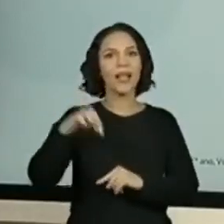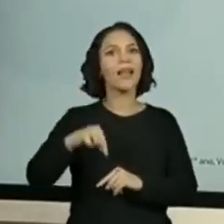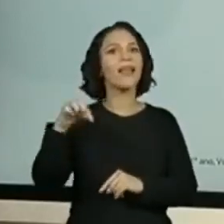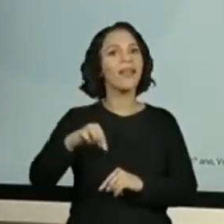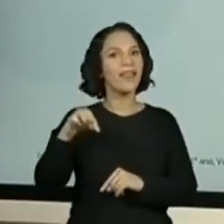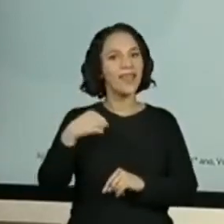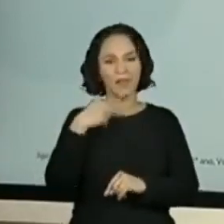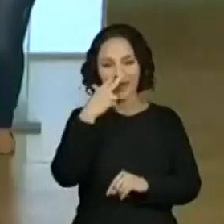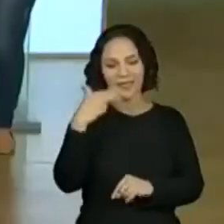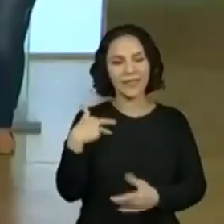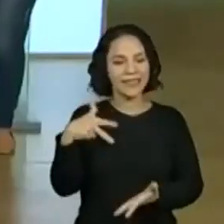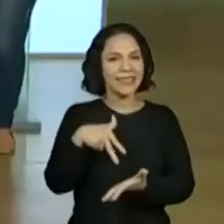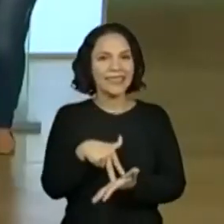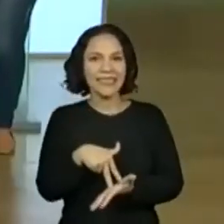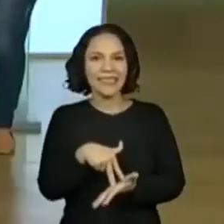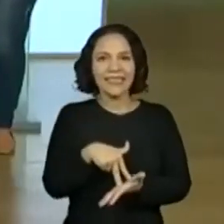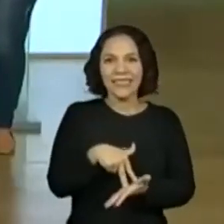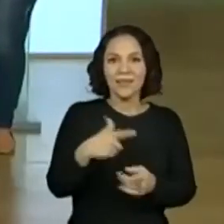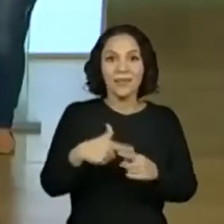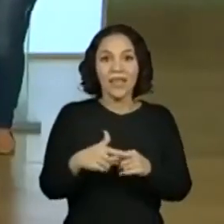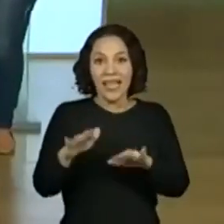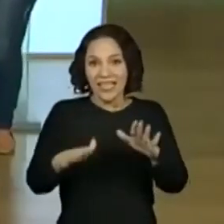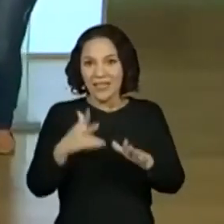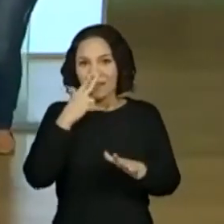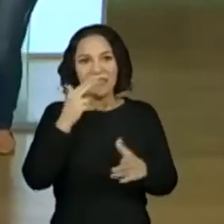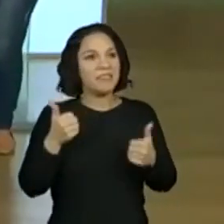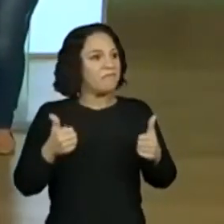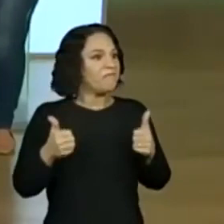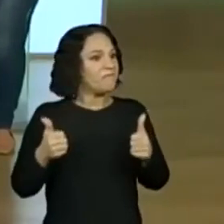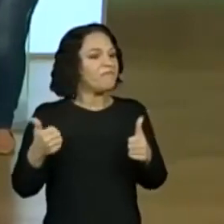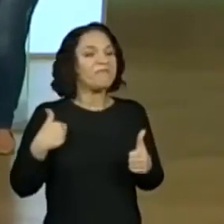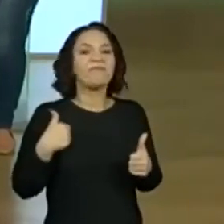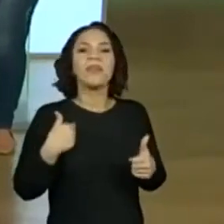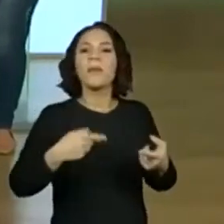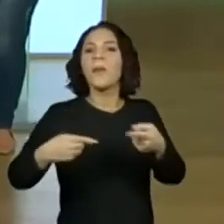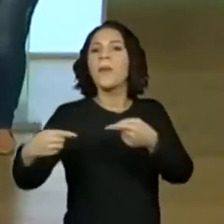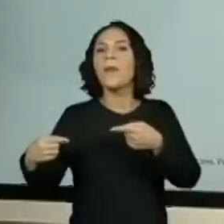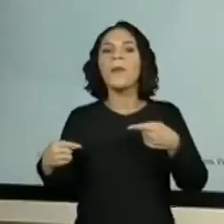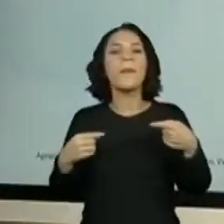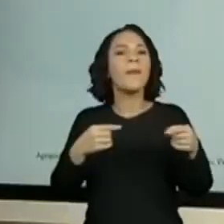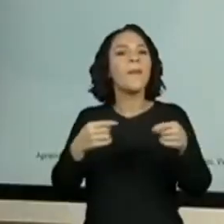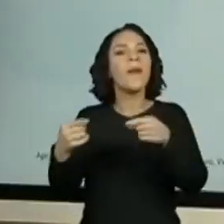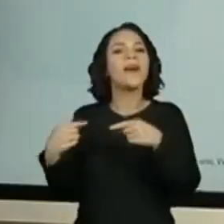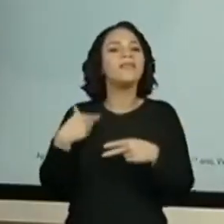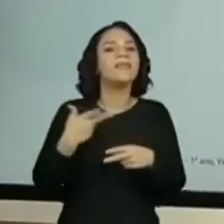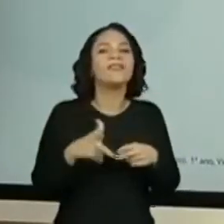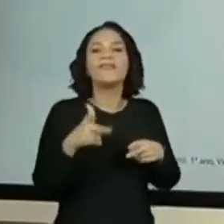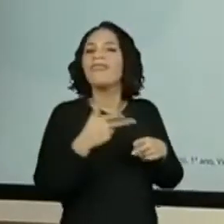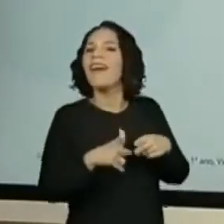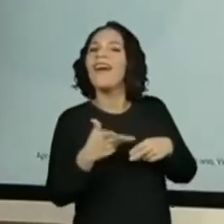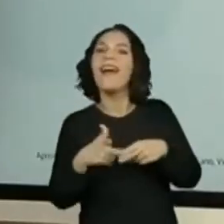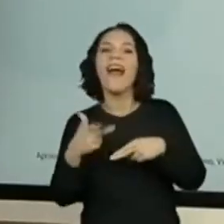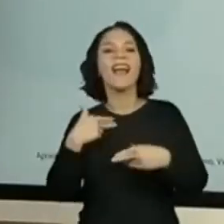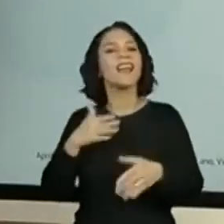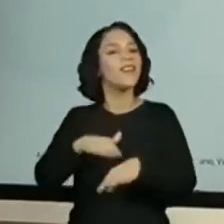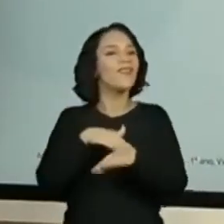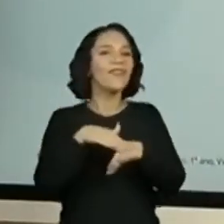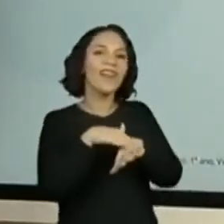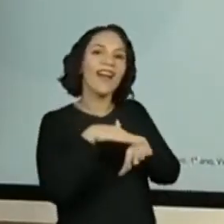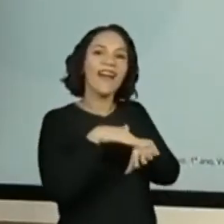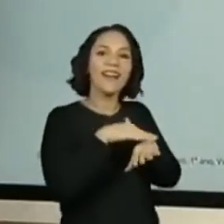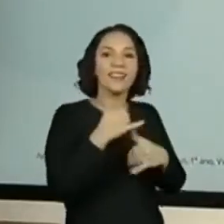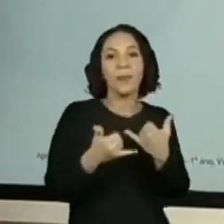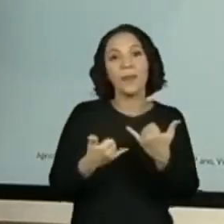Sim, certo? Certíssimo. A gente faz de conta que está todo mundo aqui discutindo e a gente vai fazendo e conversando e brincando